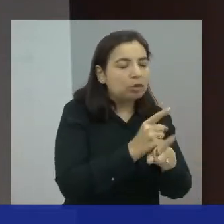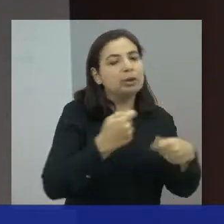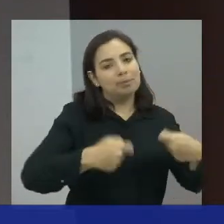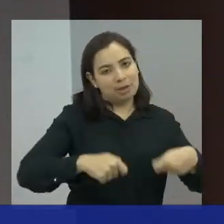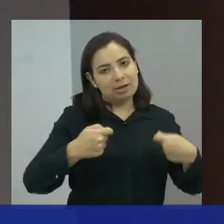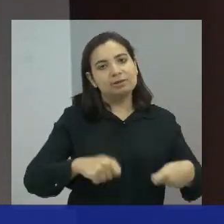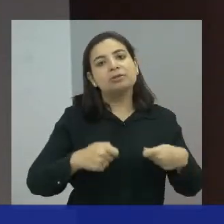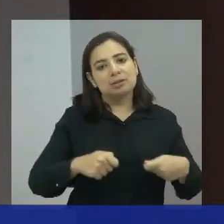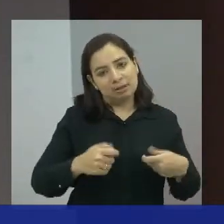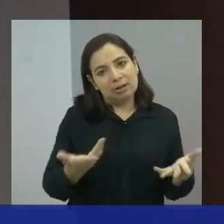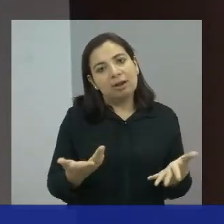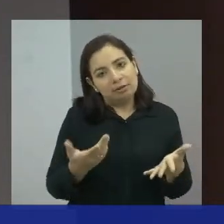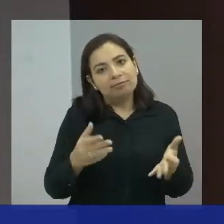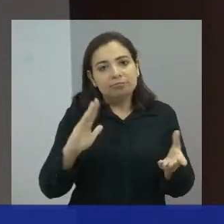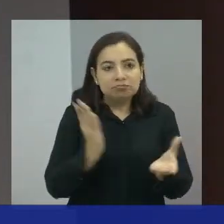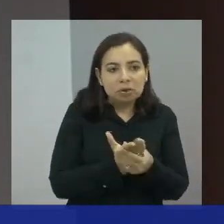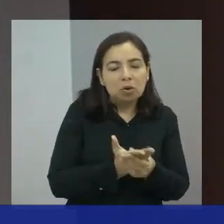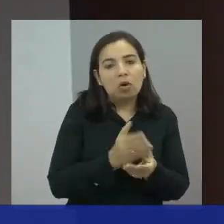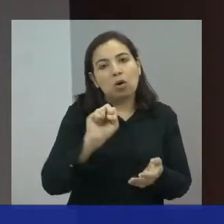slide.